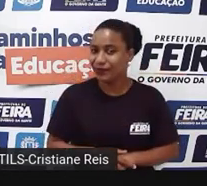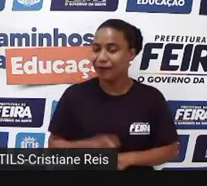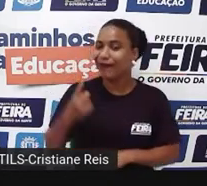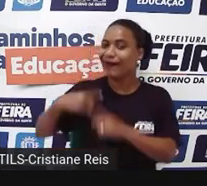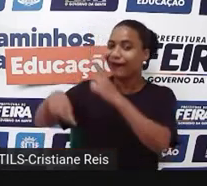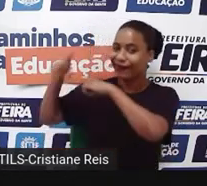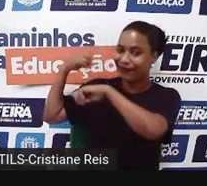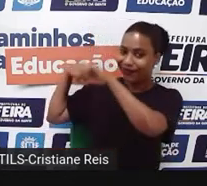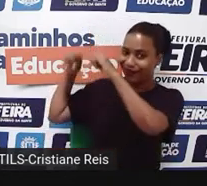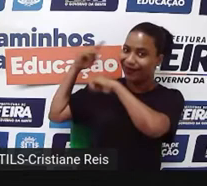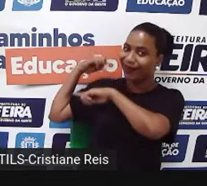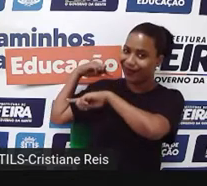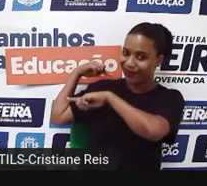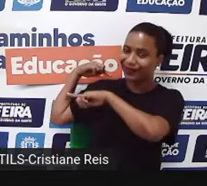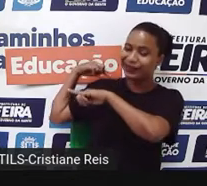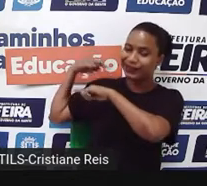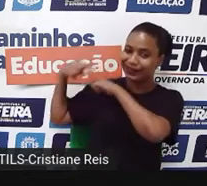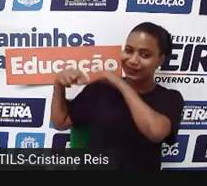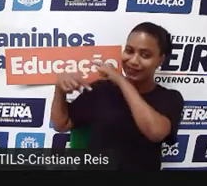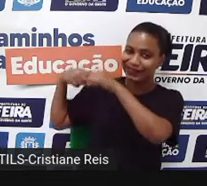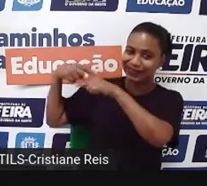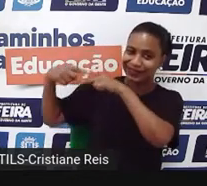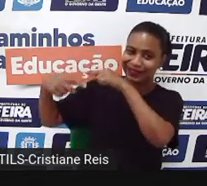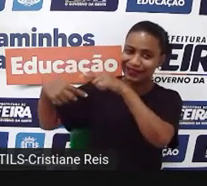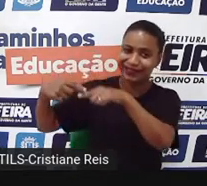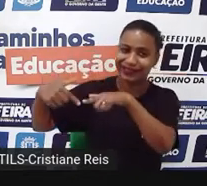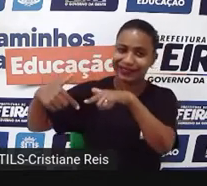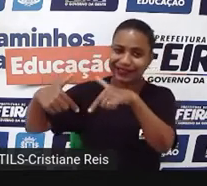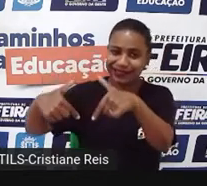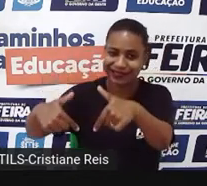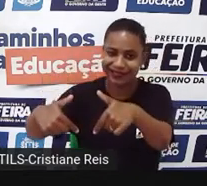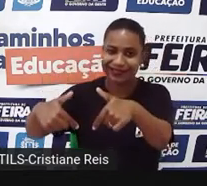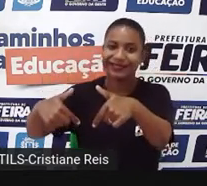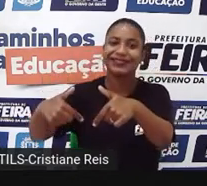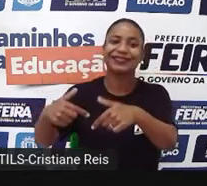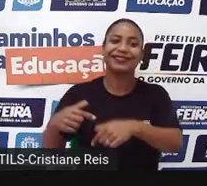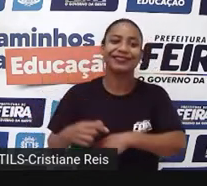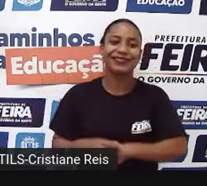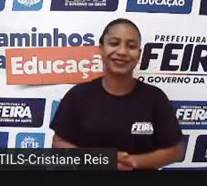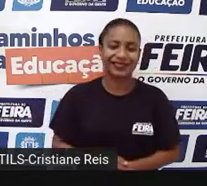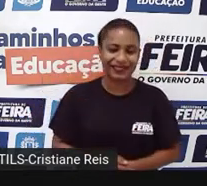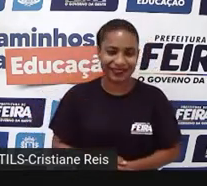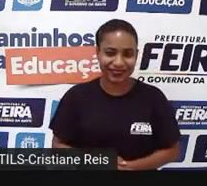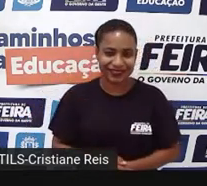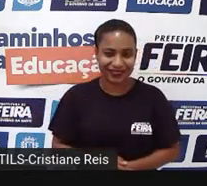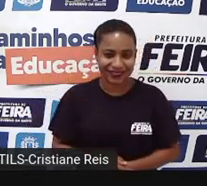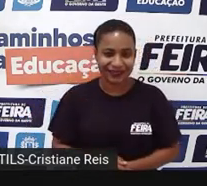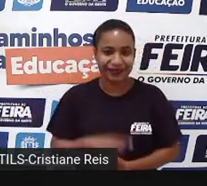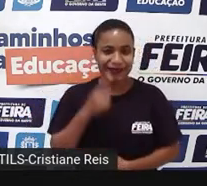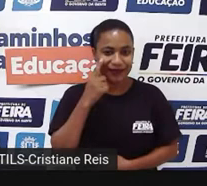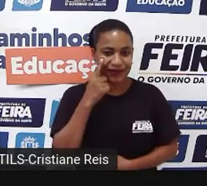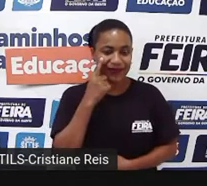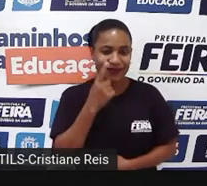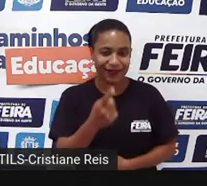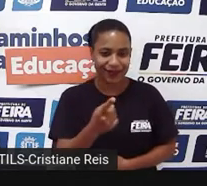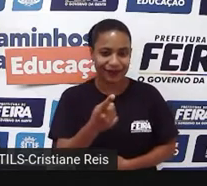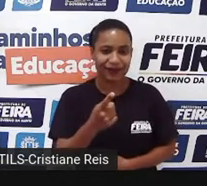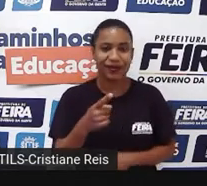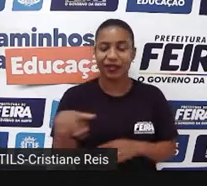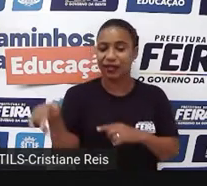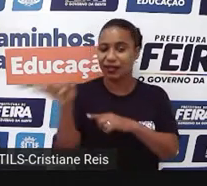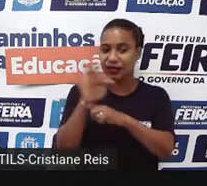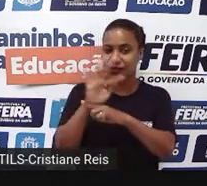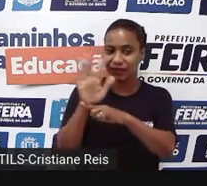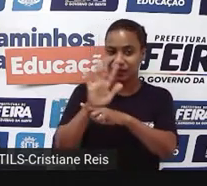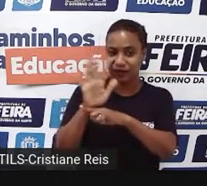uma caminhada. E eu trago aqui para vocês uma informação. Este filme, o The Power of Love, né, o